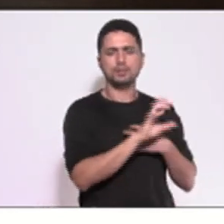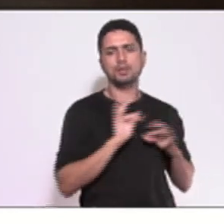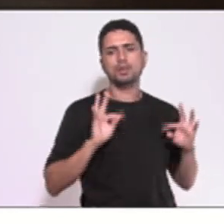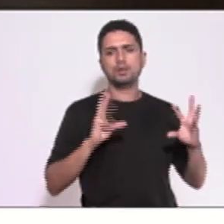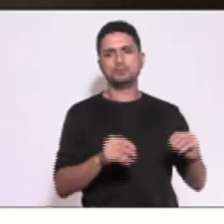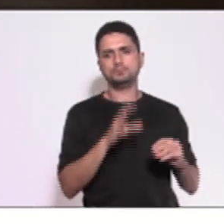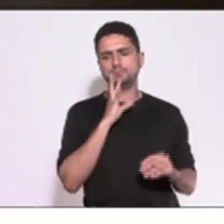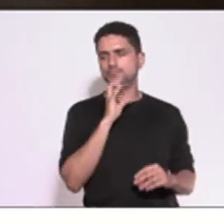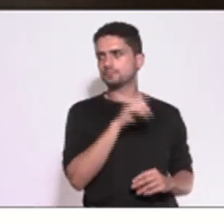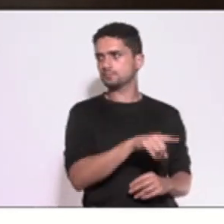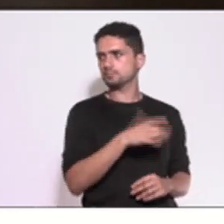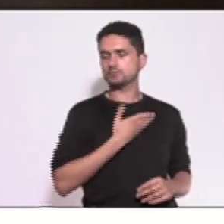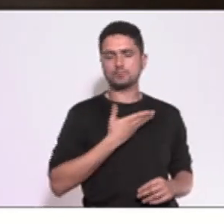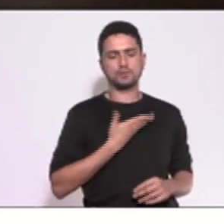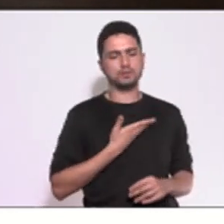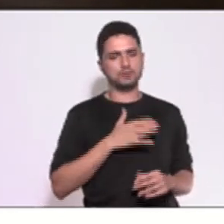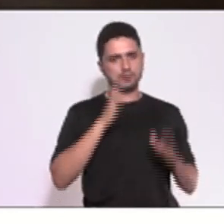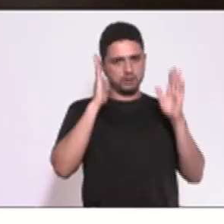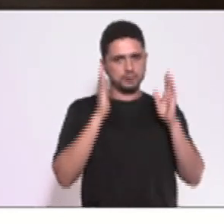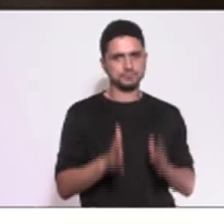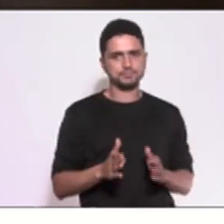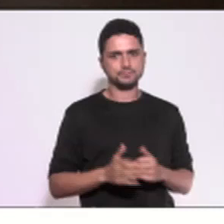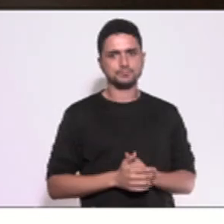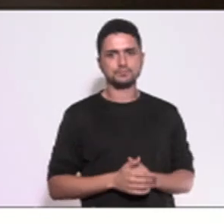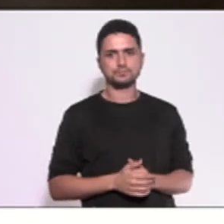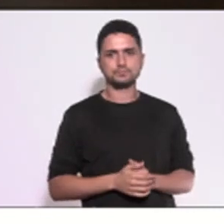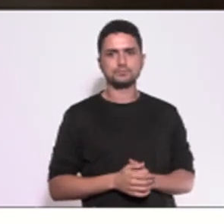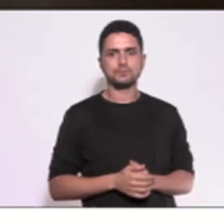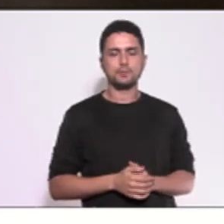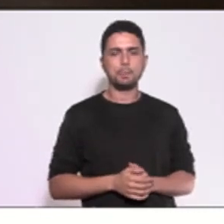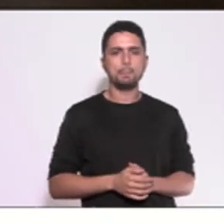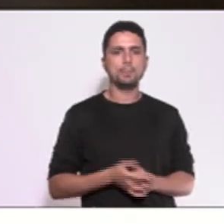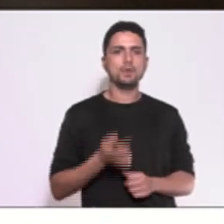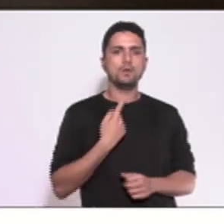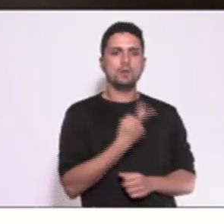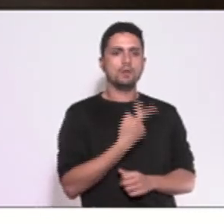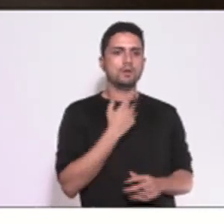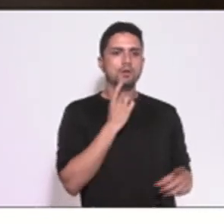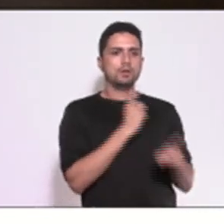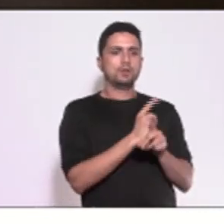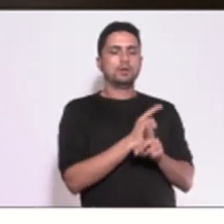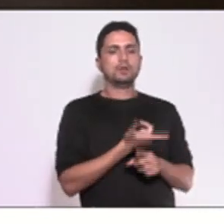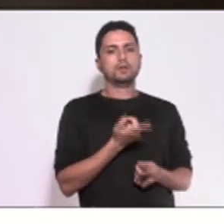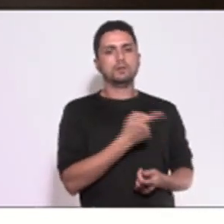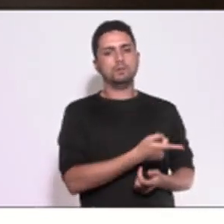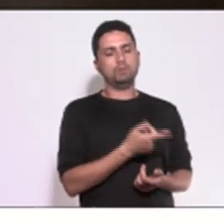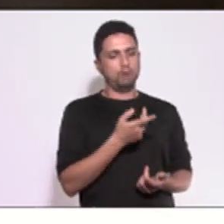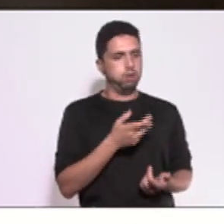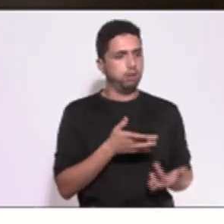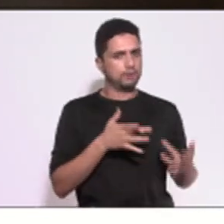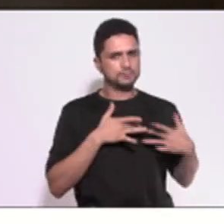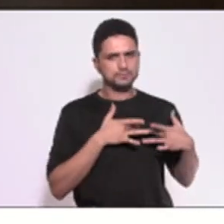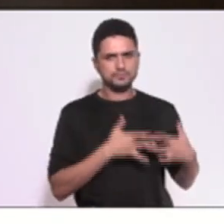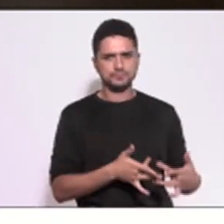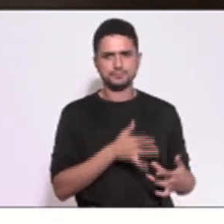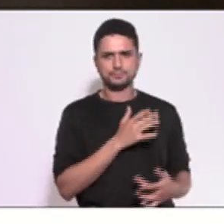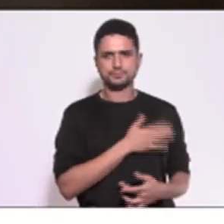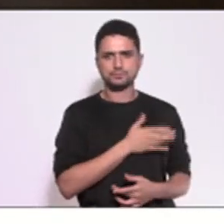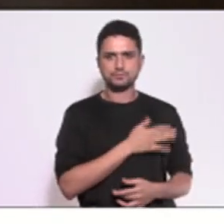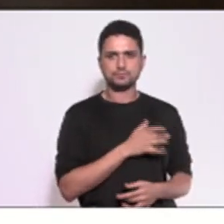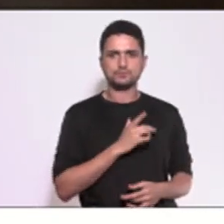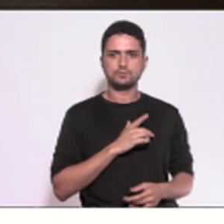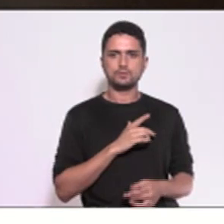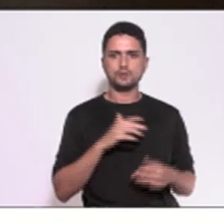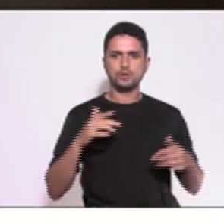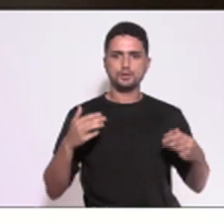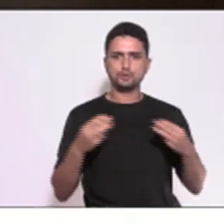fiéis. Desde que nos conhecemos, Ronaldo colocou seu coração e alma para o nosso projeto de resgate dos judeus